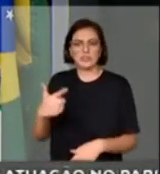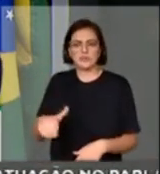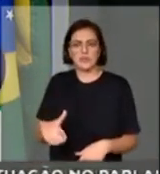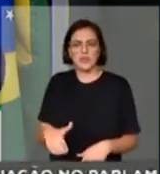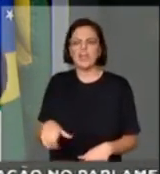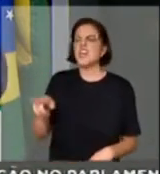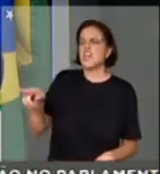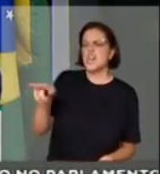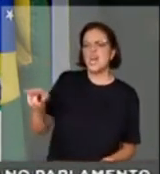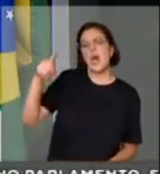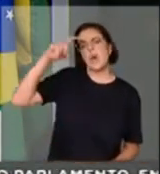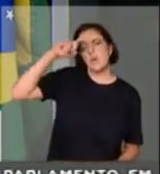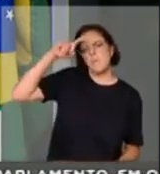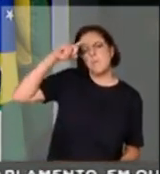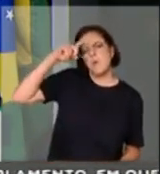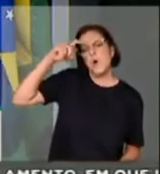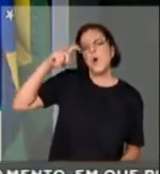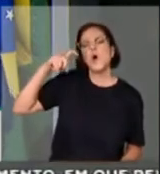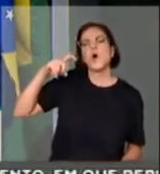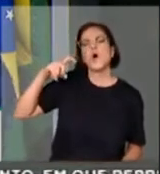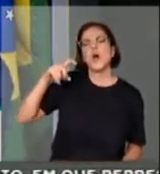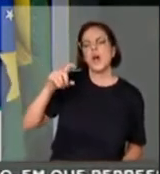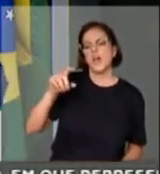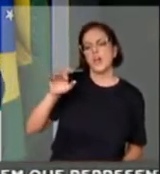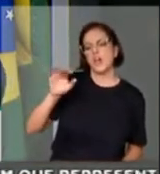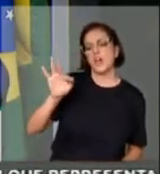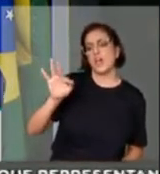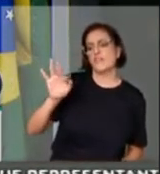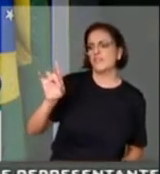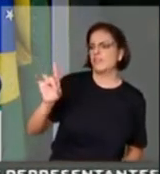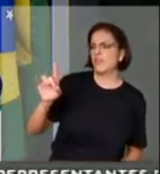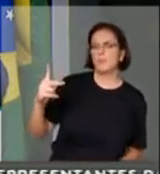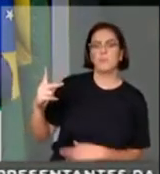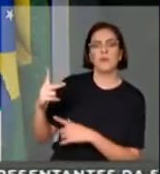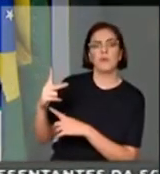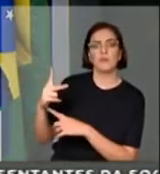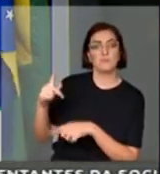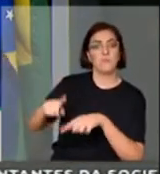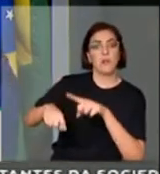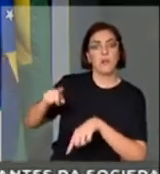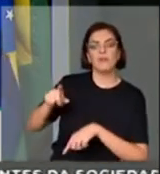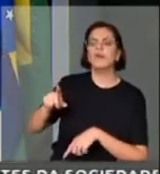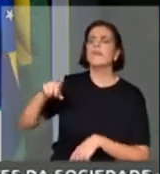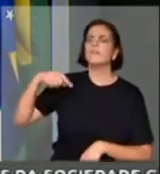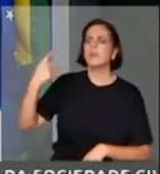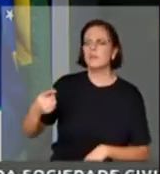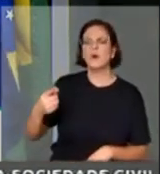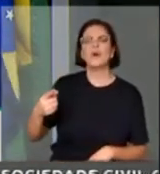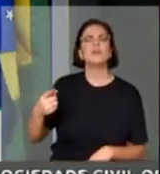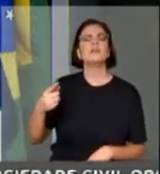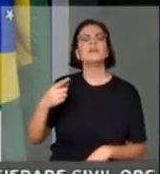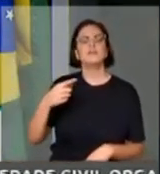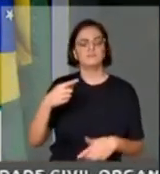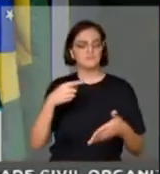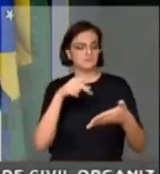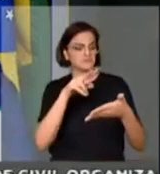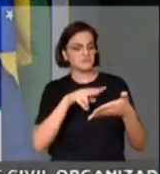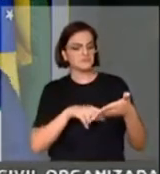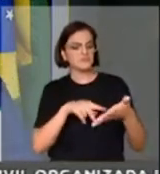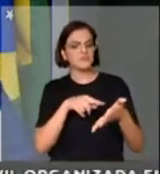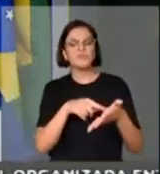Esse Moro aí, mano, esse cara é um FDP. E depois diz que com o PT eles tinham um